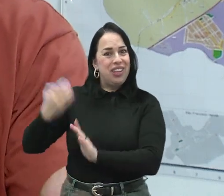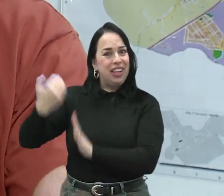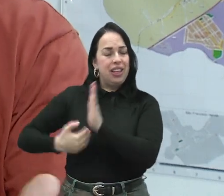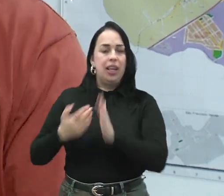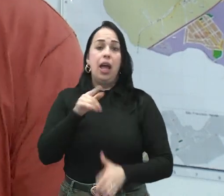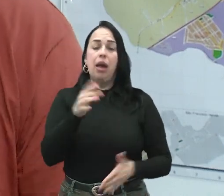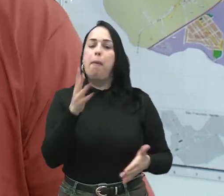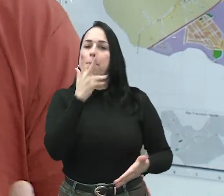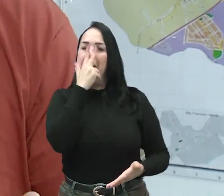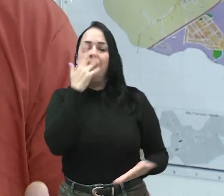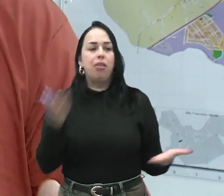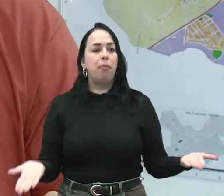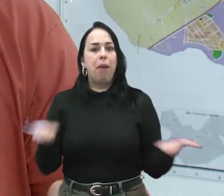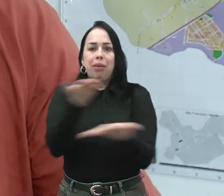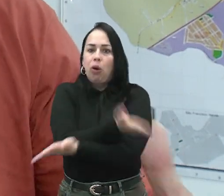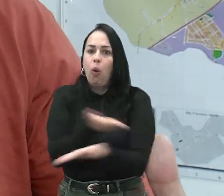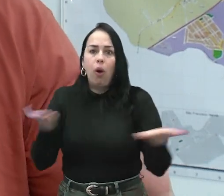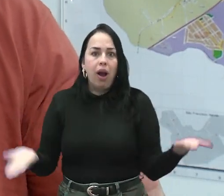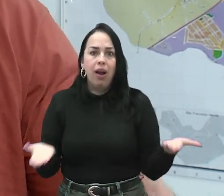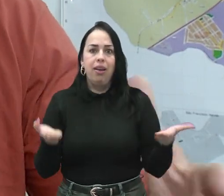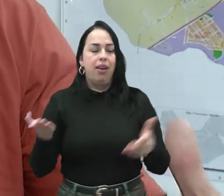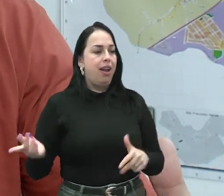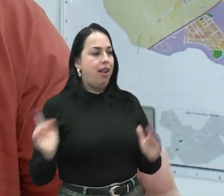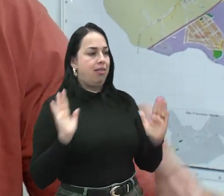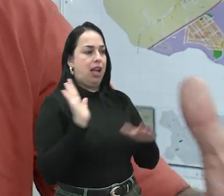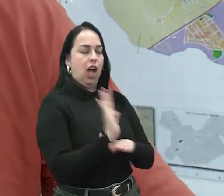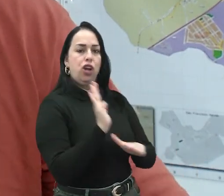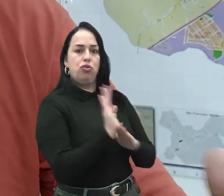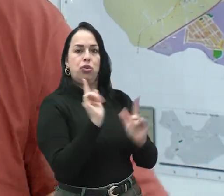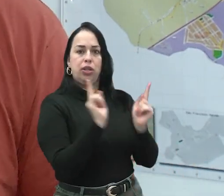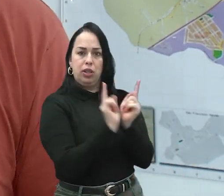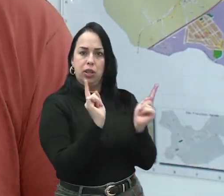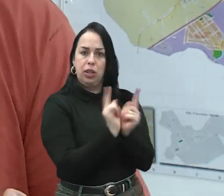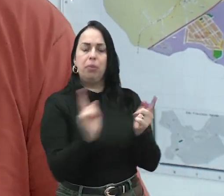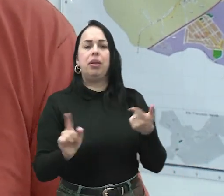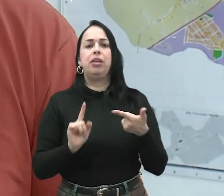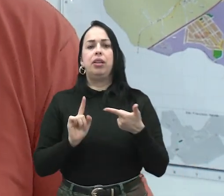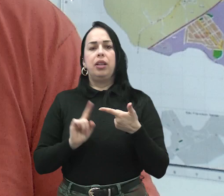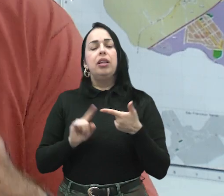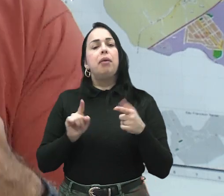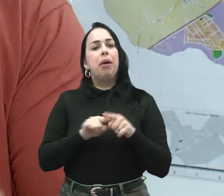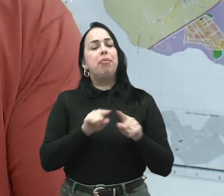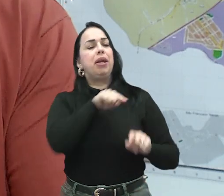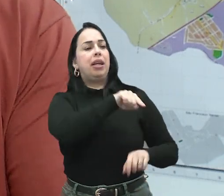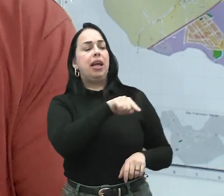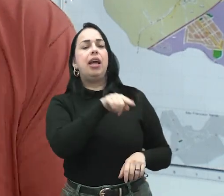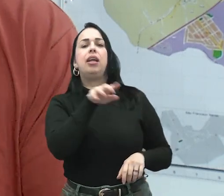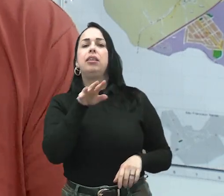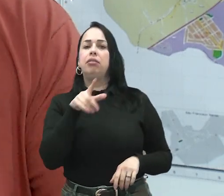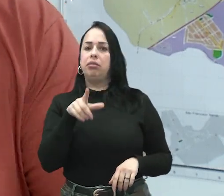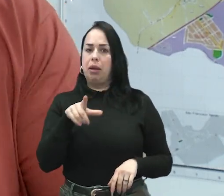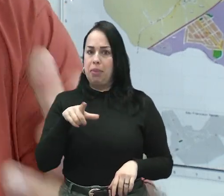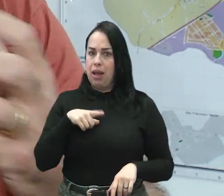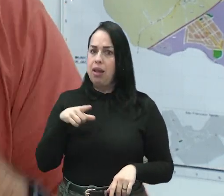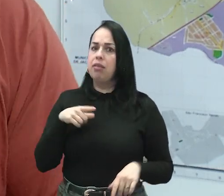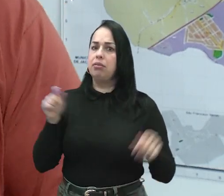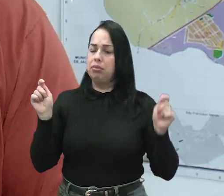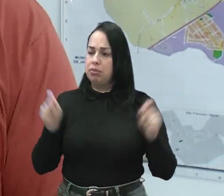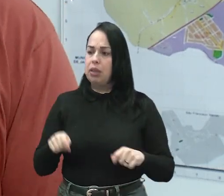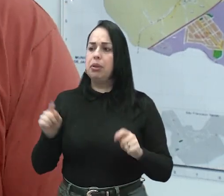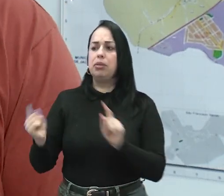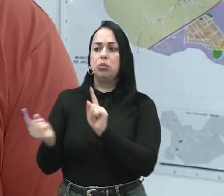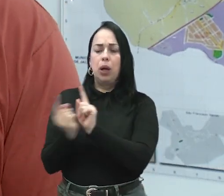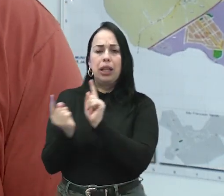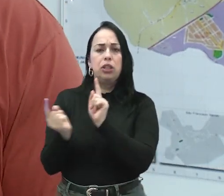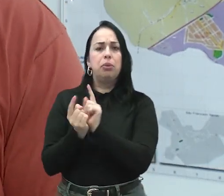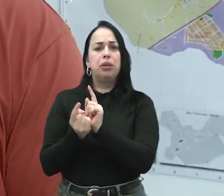troca. Né? E, claro, uma troca acompanhando tabela SUS, acompanhando realmente o custo que é, mas que possam